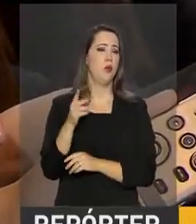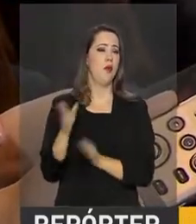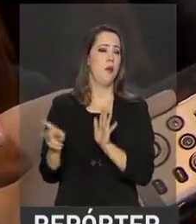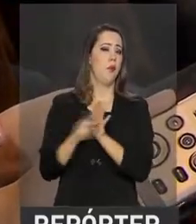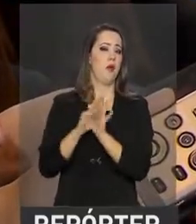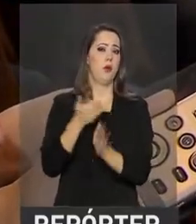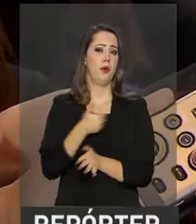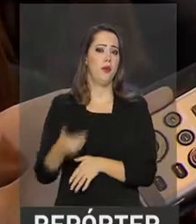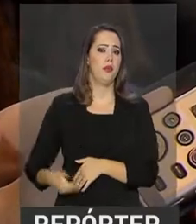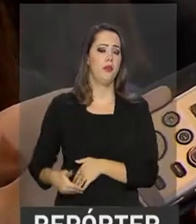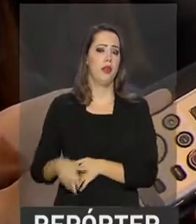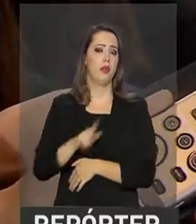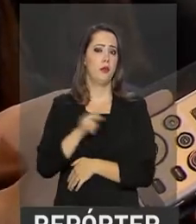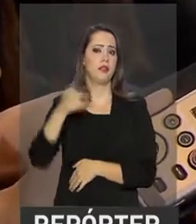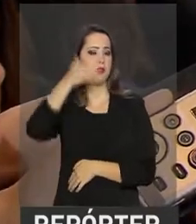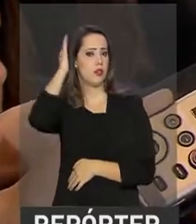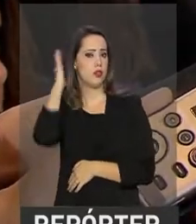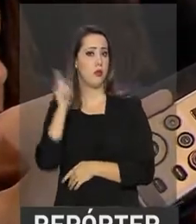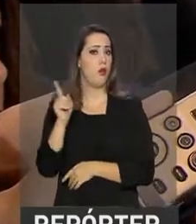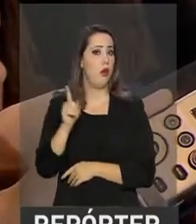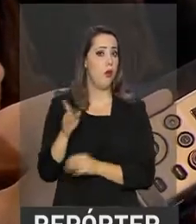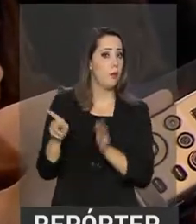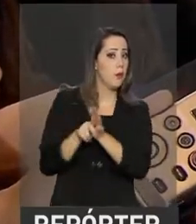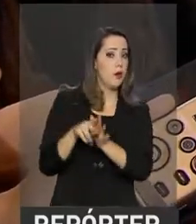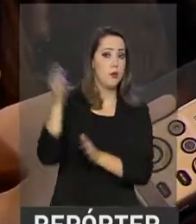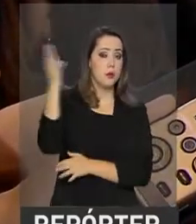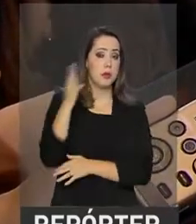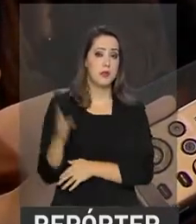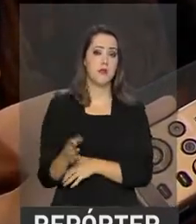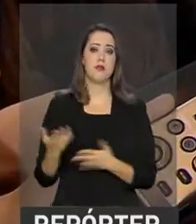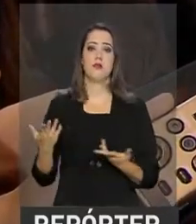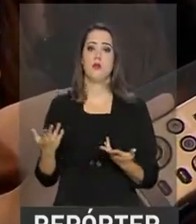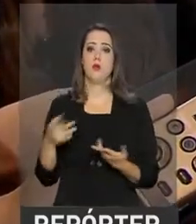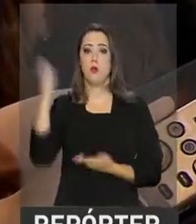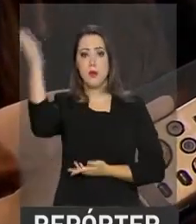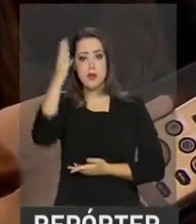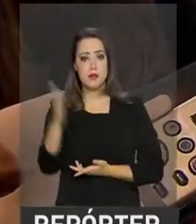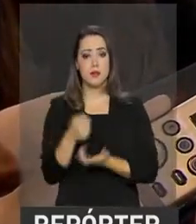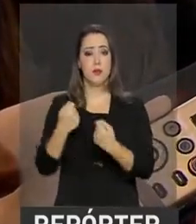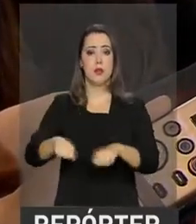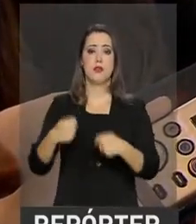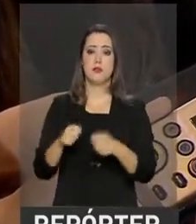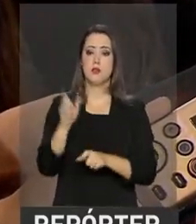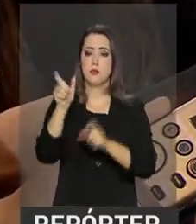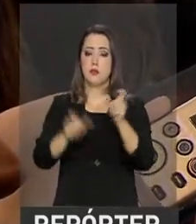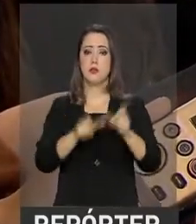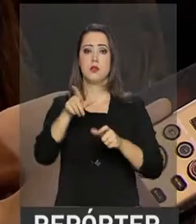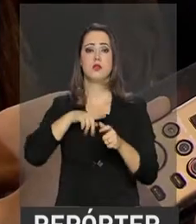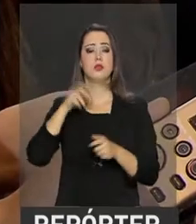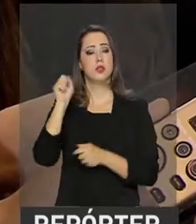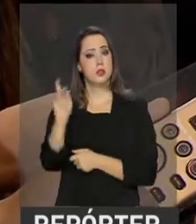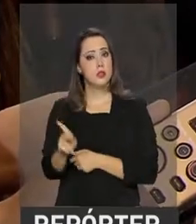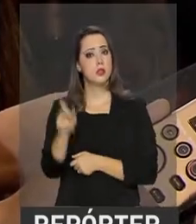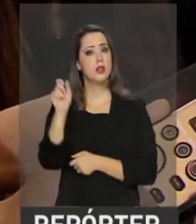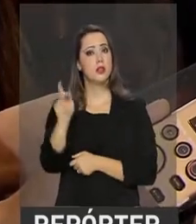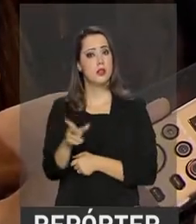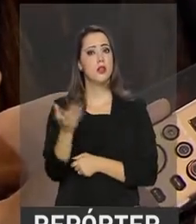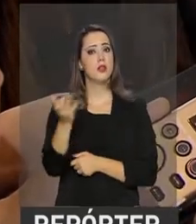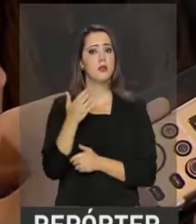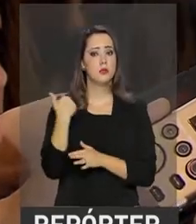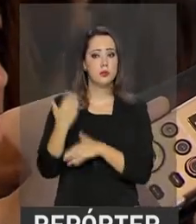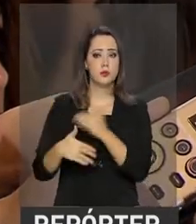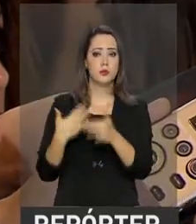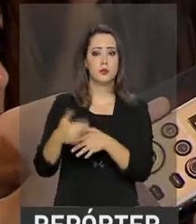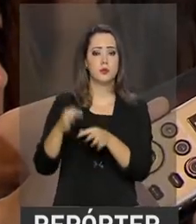está aprovado. Nós teremos agora as consequências, é para o Brasil, para os brasileiros, para aqueles que têm a sua aposentadoria e querem